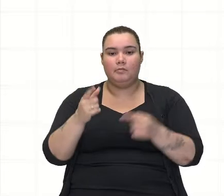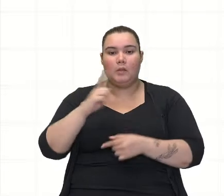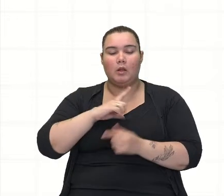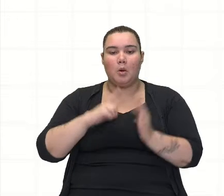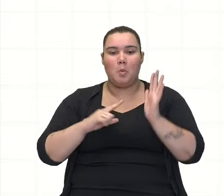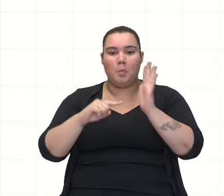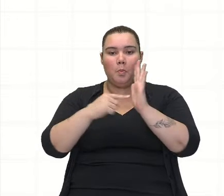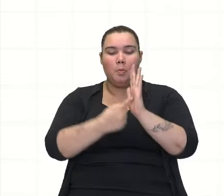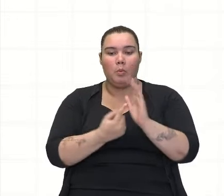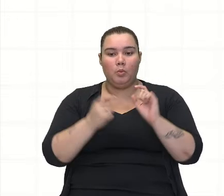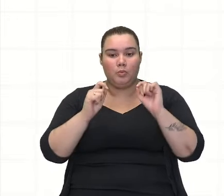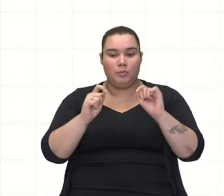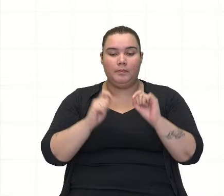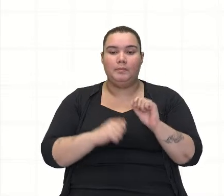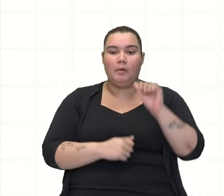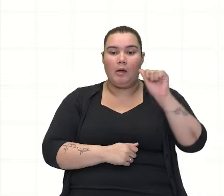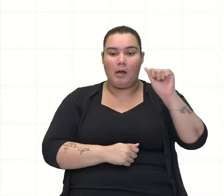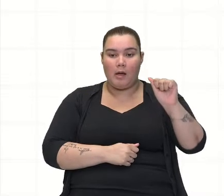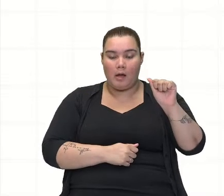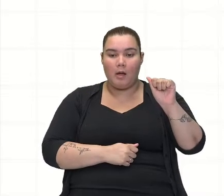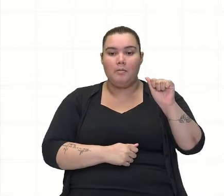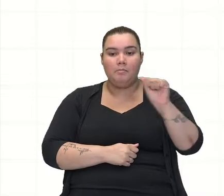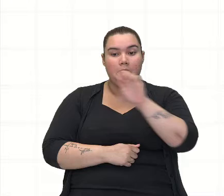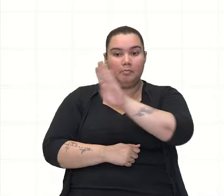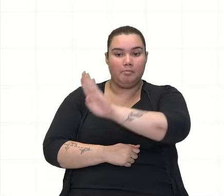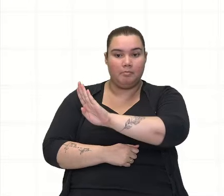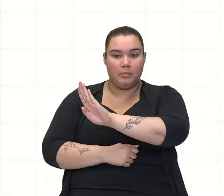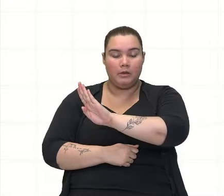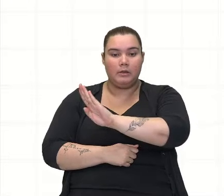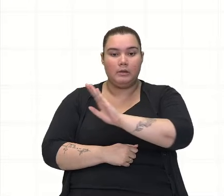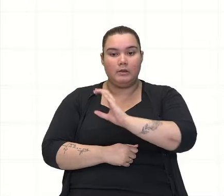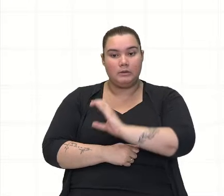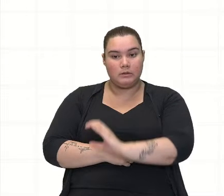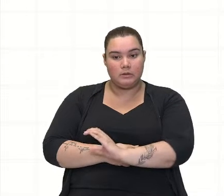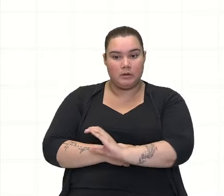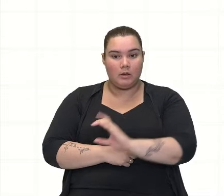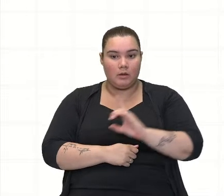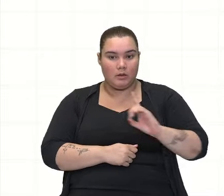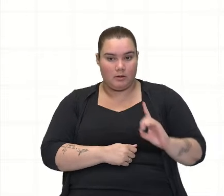pontos A, B, C e D, tá?